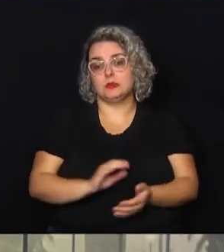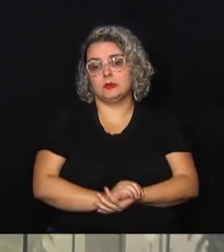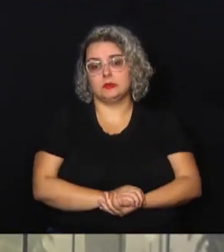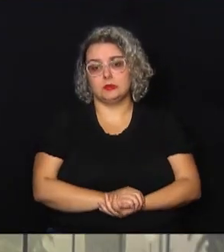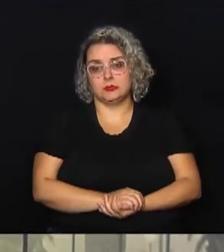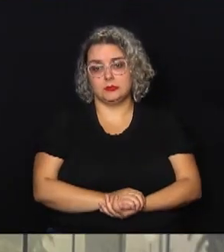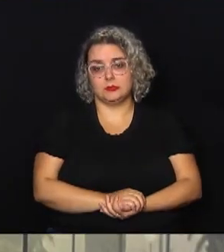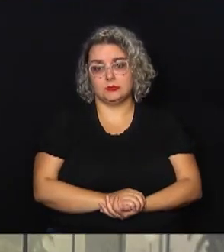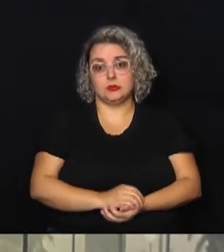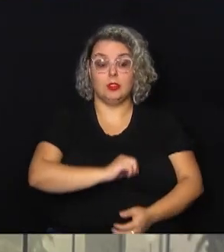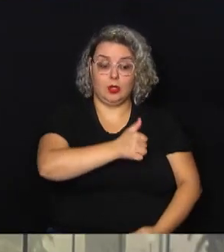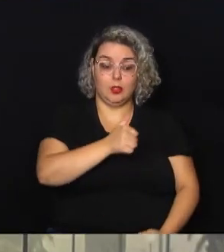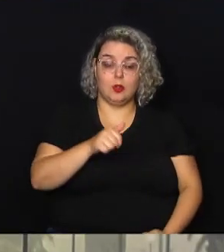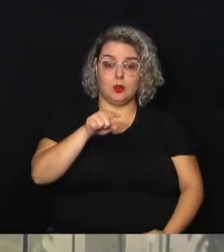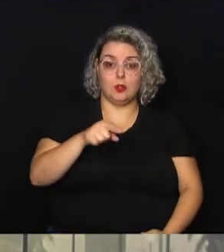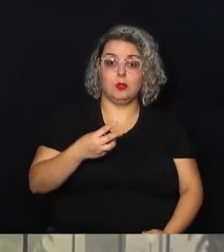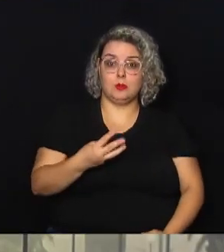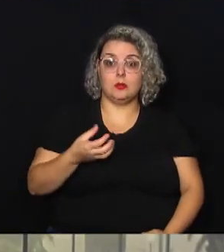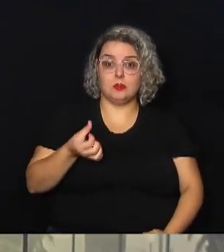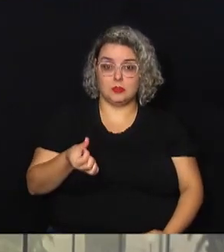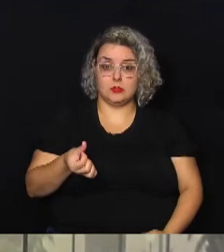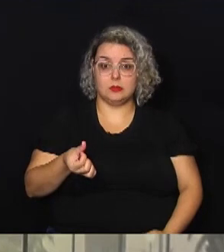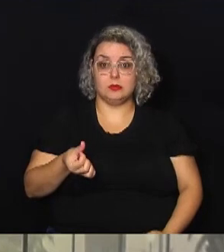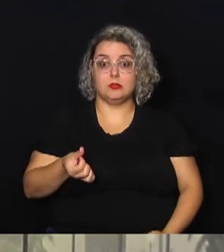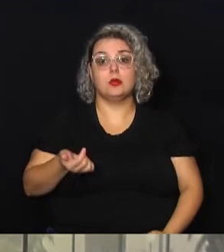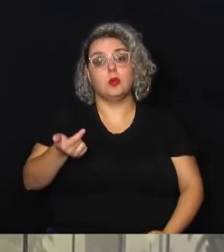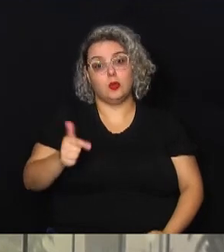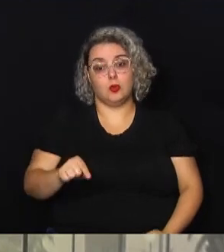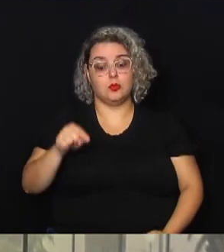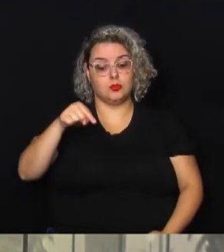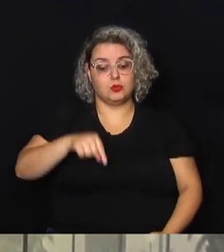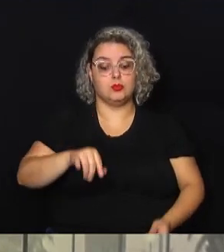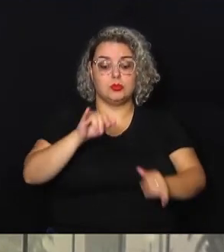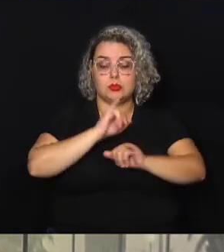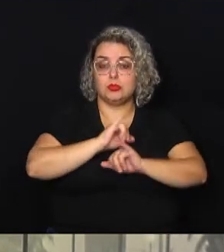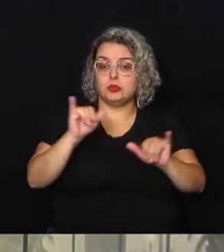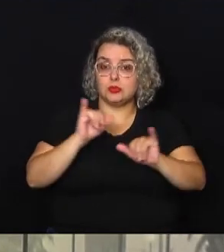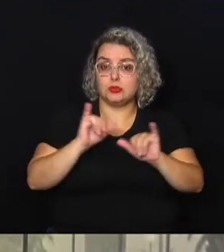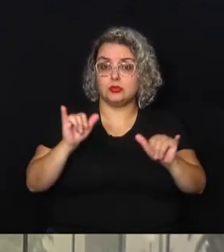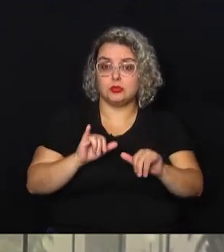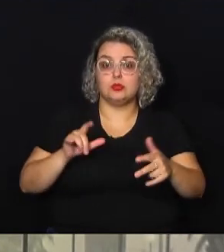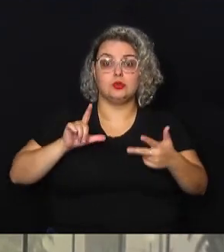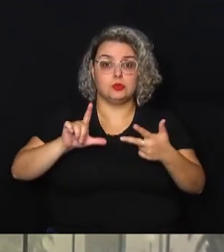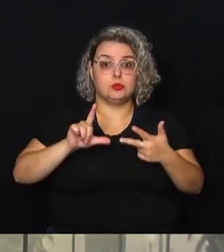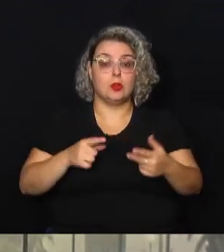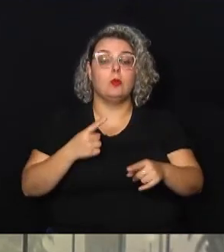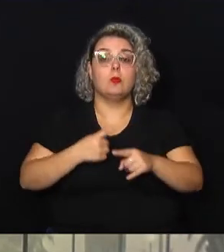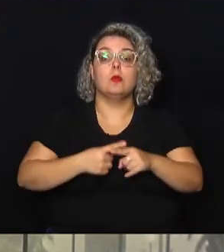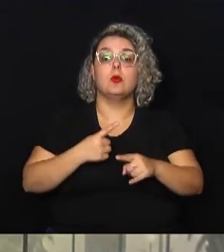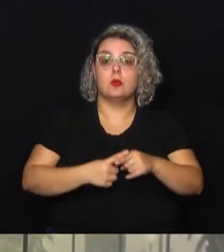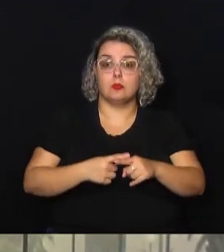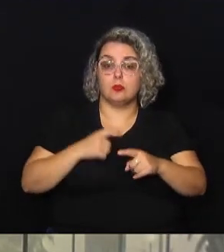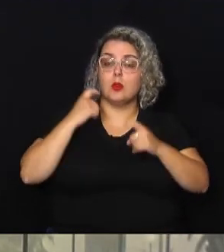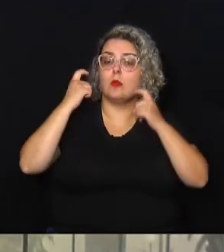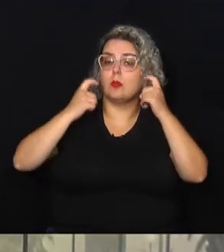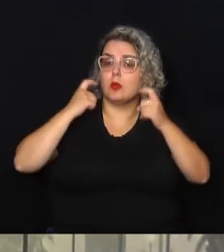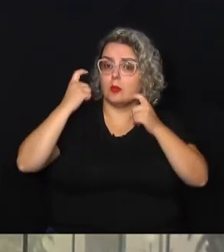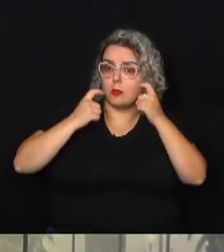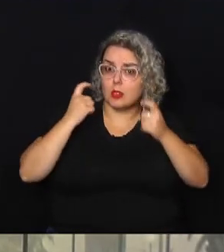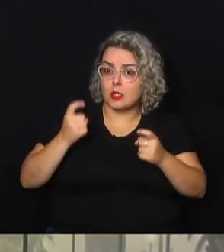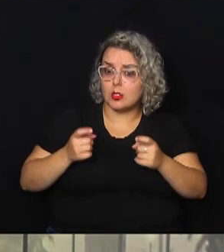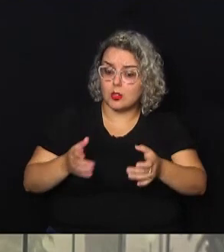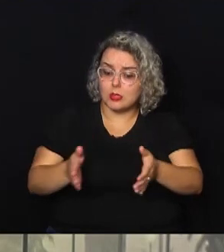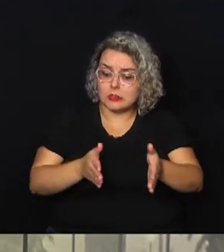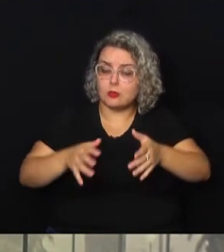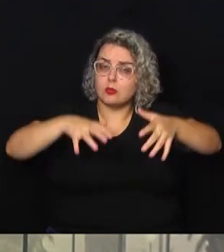11 horas mais 36 minutos a gente segue aqui com as notícias do Legislativo porque preocupado com este período